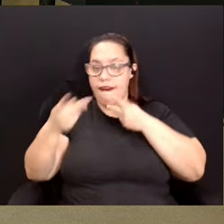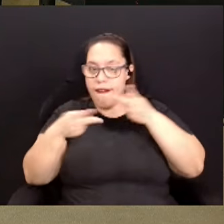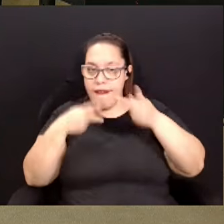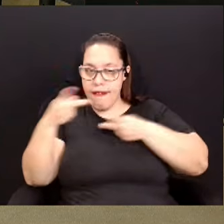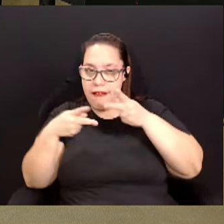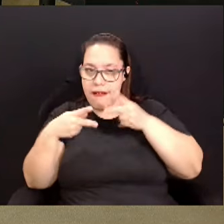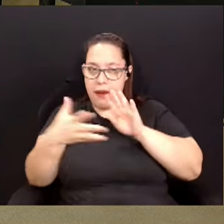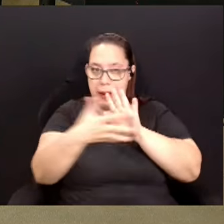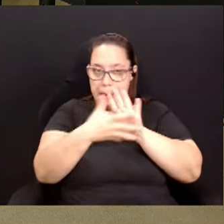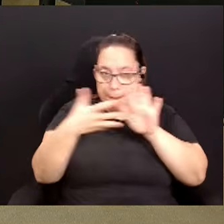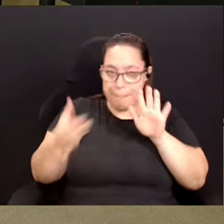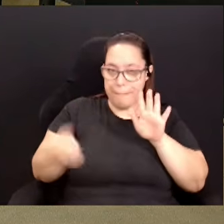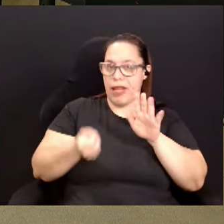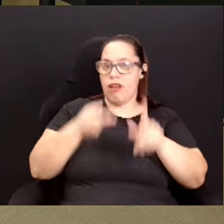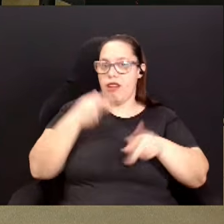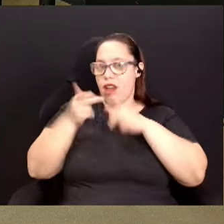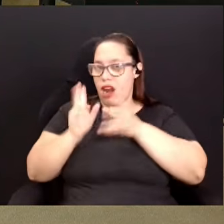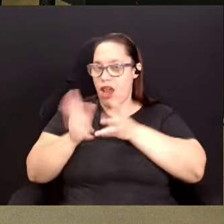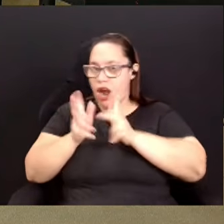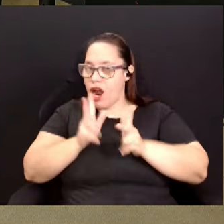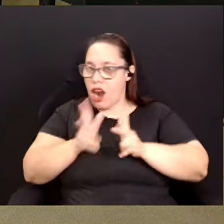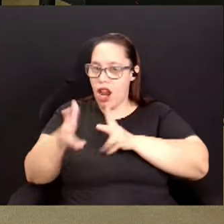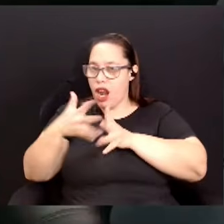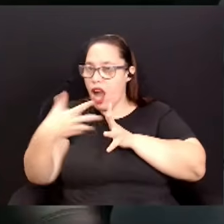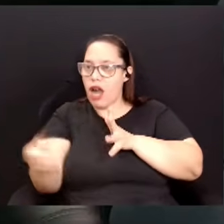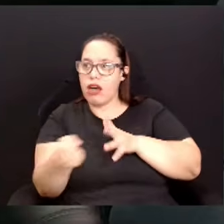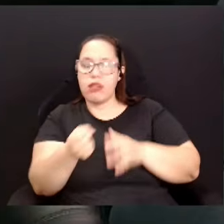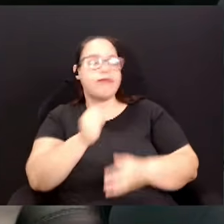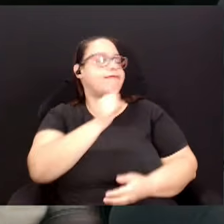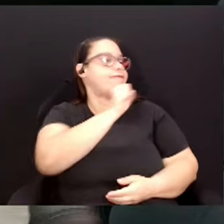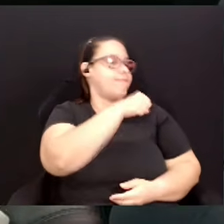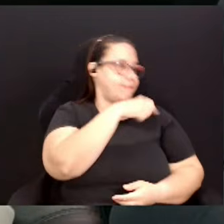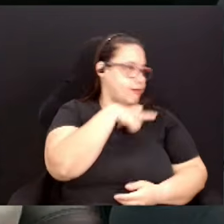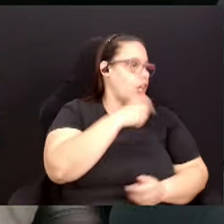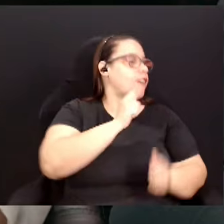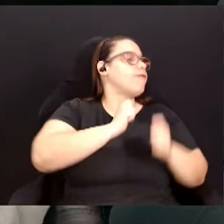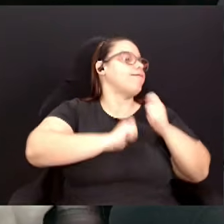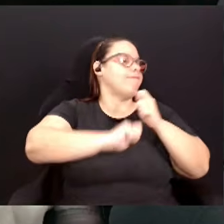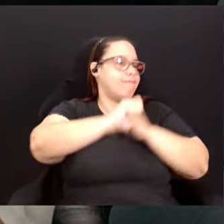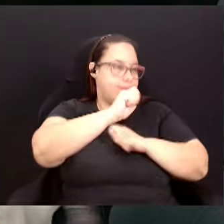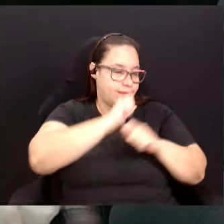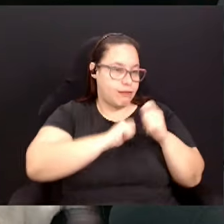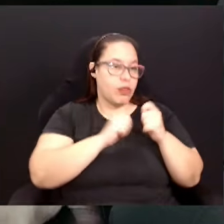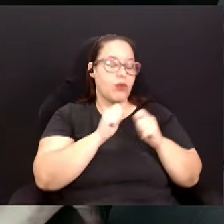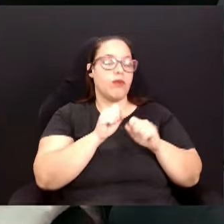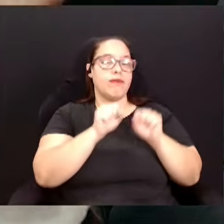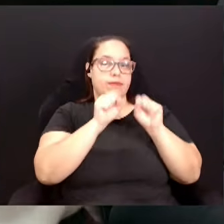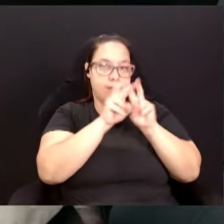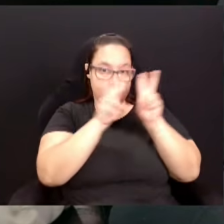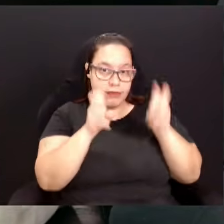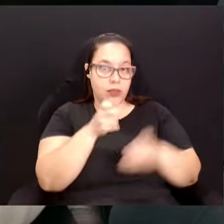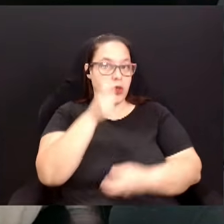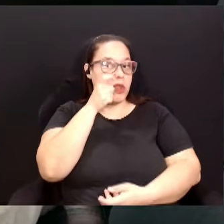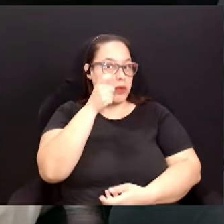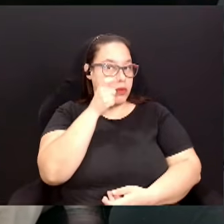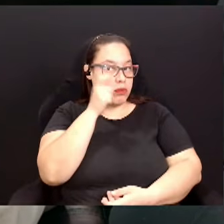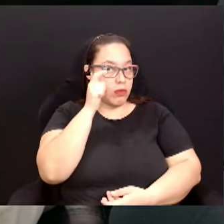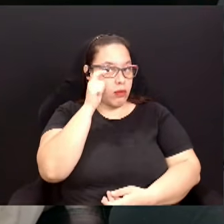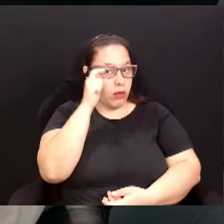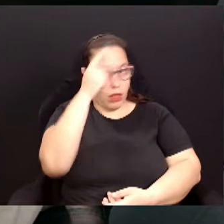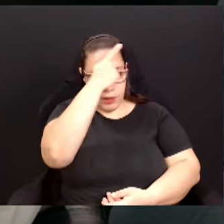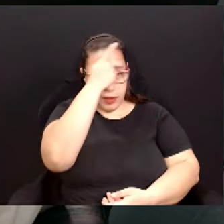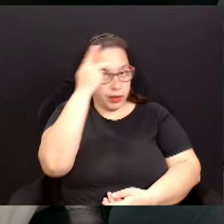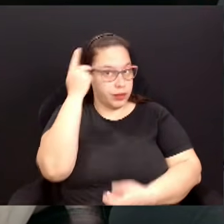sequestradores de fala? Muito. Tem. A ansiedade, porque é assim, é muito interessante, que às vezes a pessoa aparece na